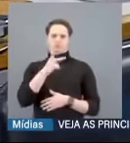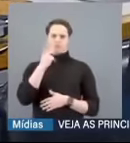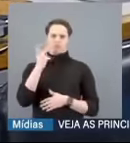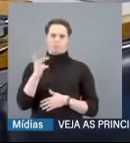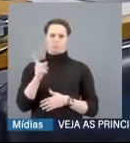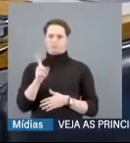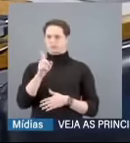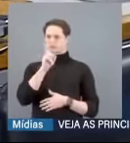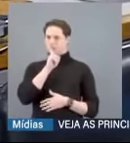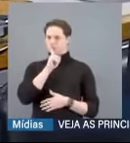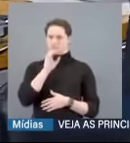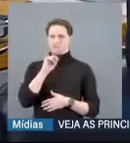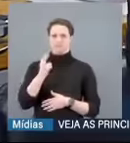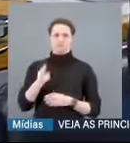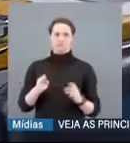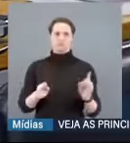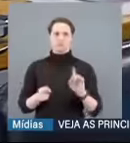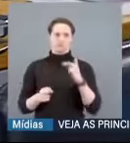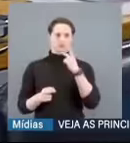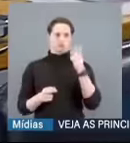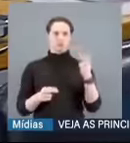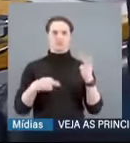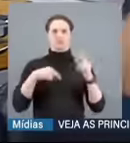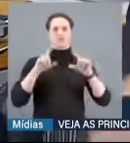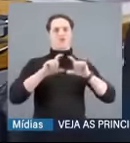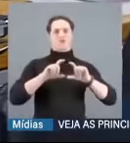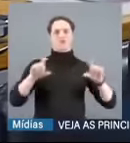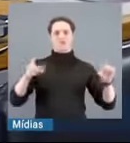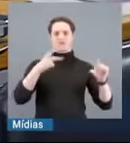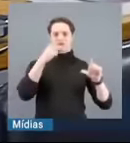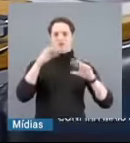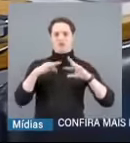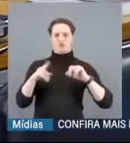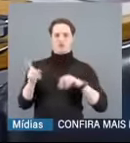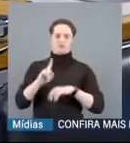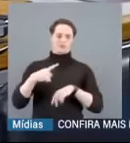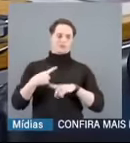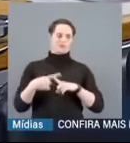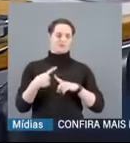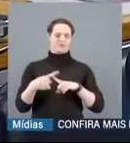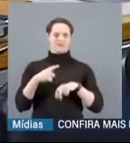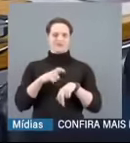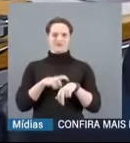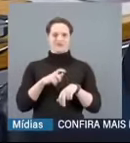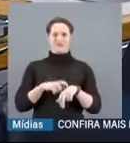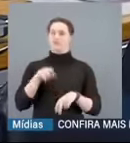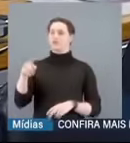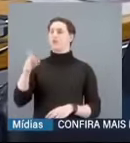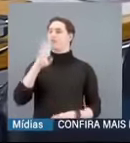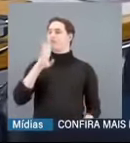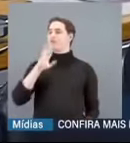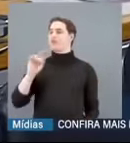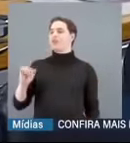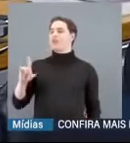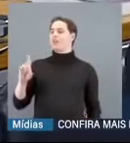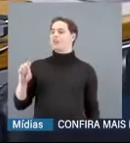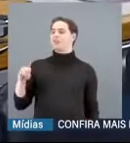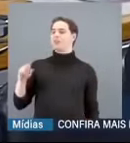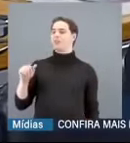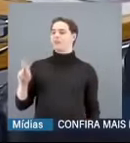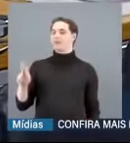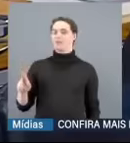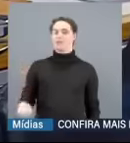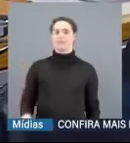silêncio ou não ficarei em silêncio. Não precisa repetir toda a sua frase por causa do tempo. O senhor conhece Albemar Rodrigues?